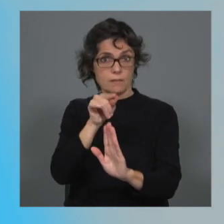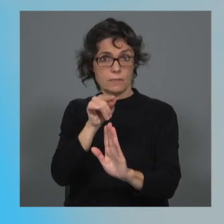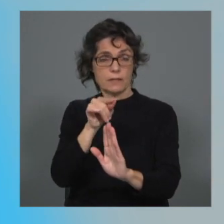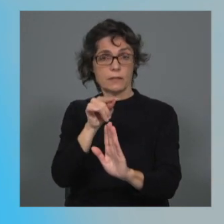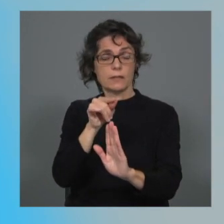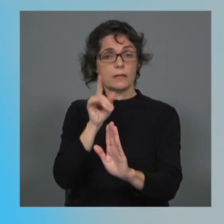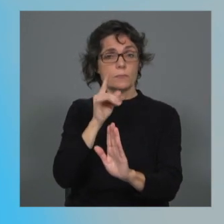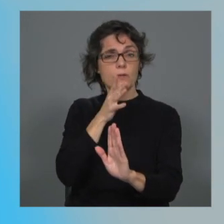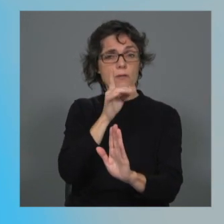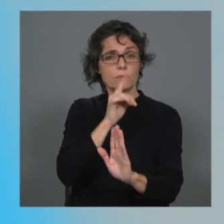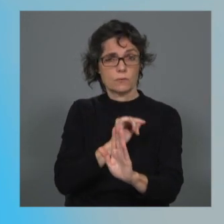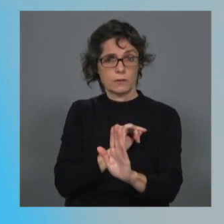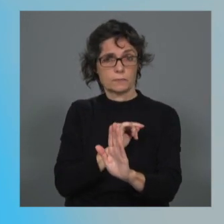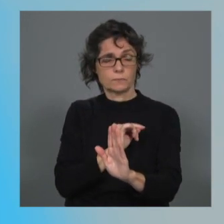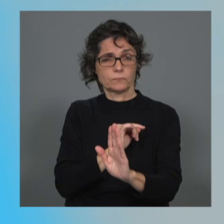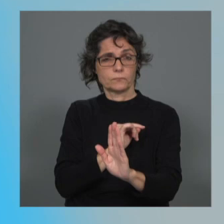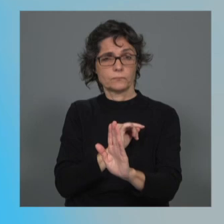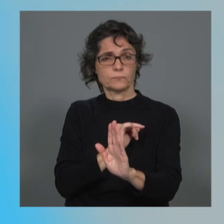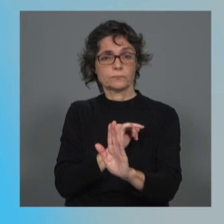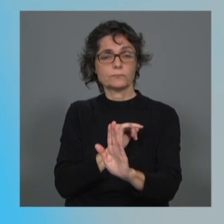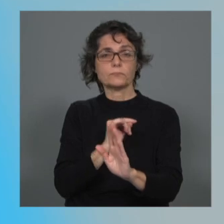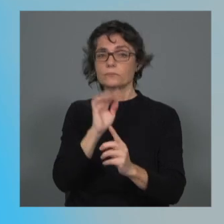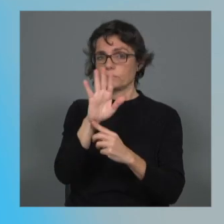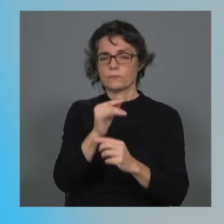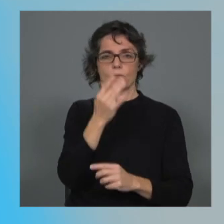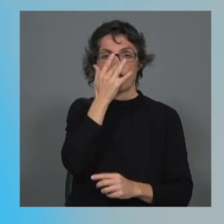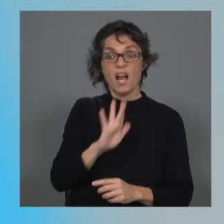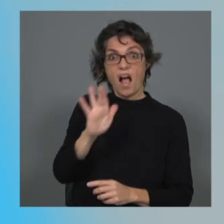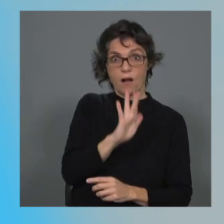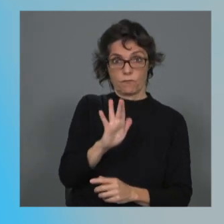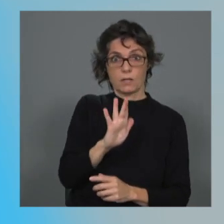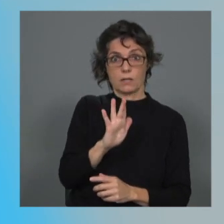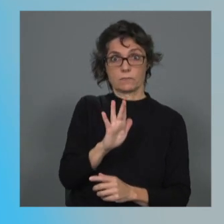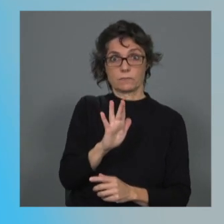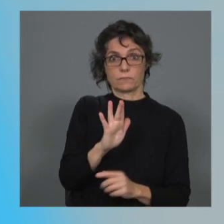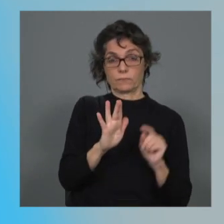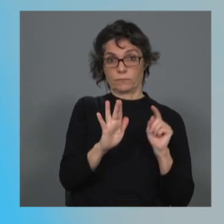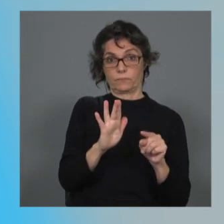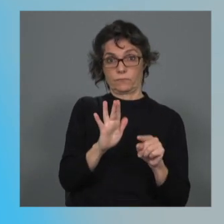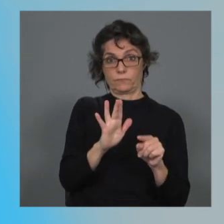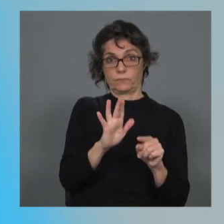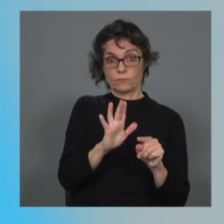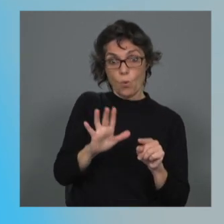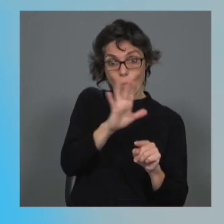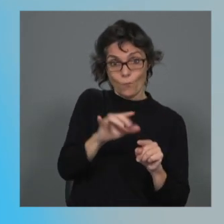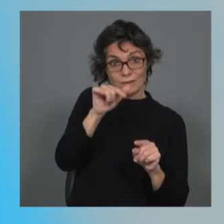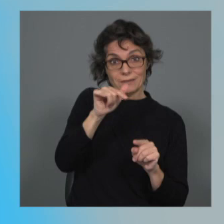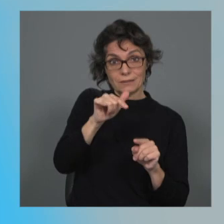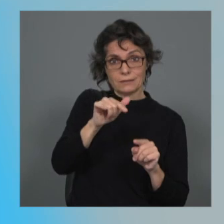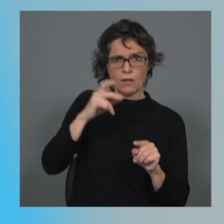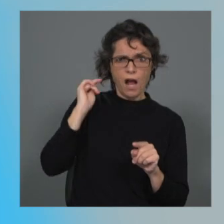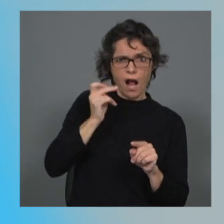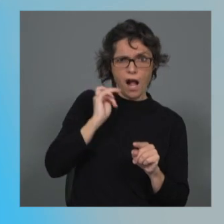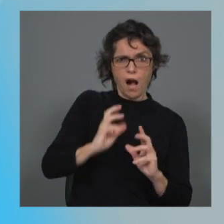atenção. É que, por exemplo, a África foi um continente que durante muitos anos não